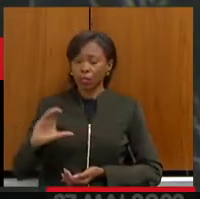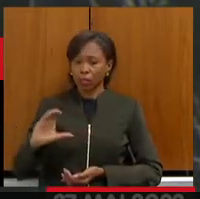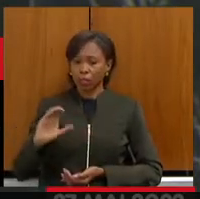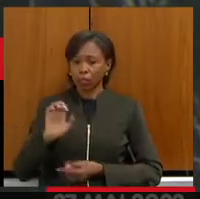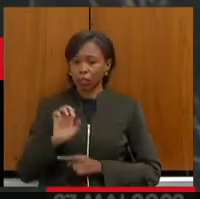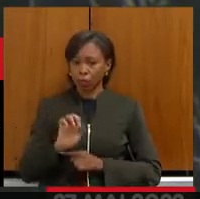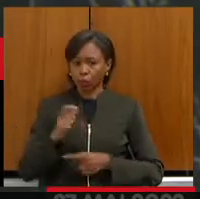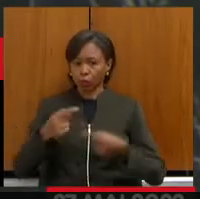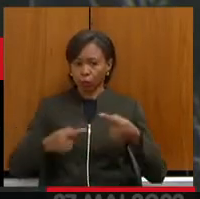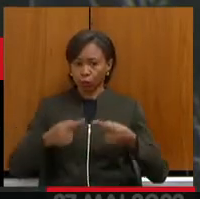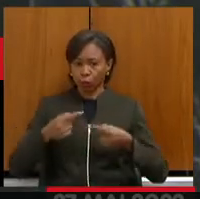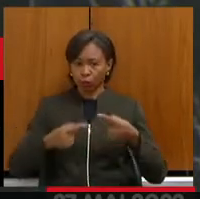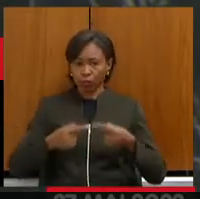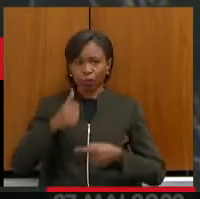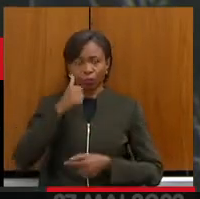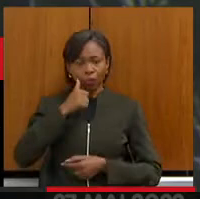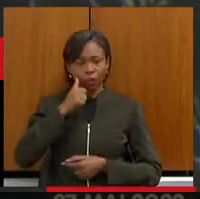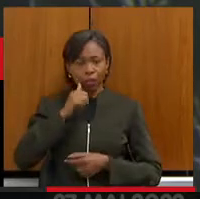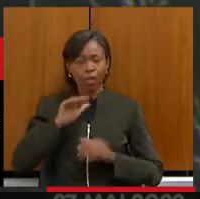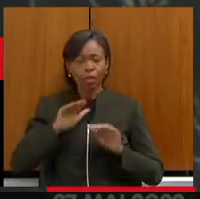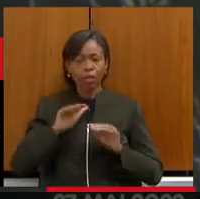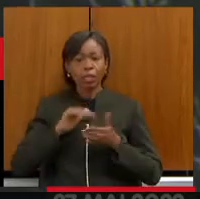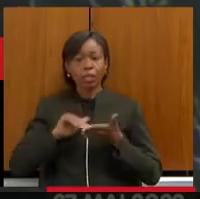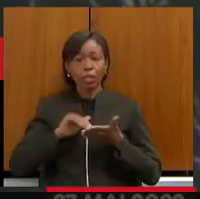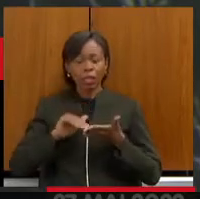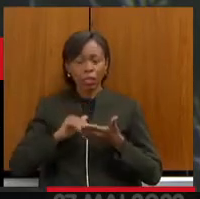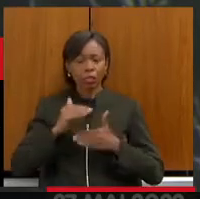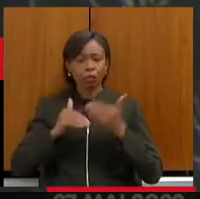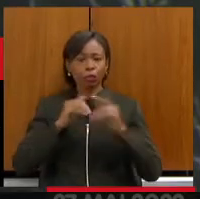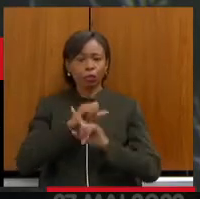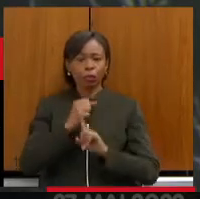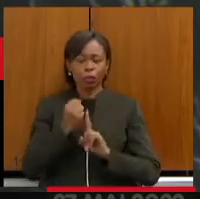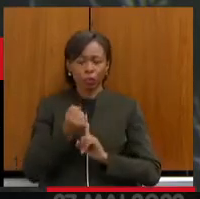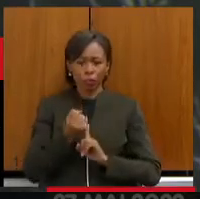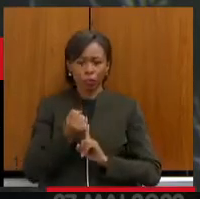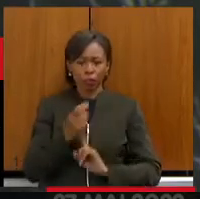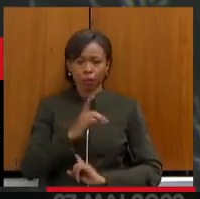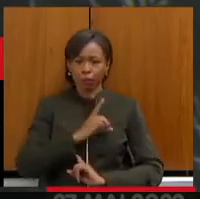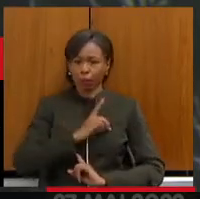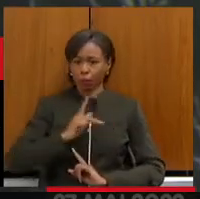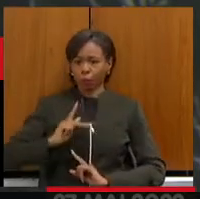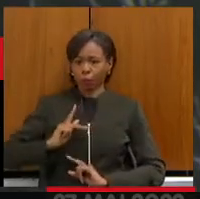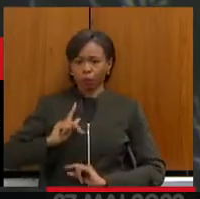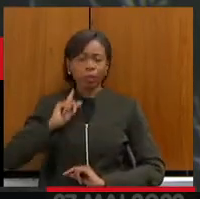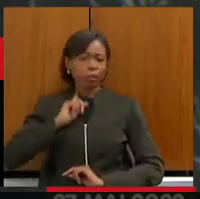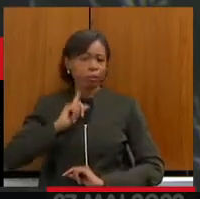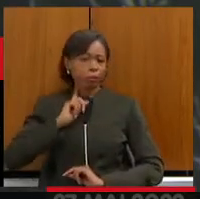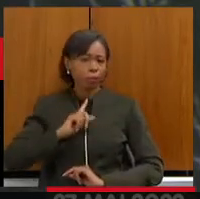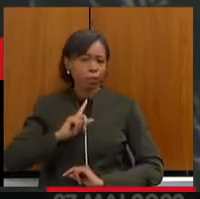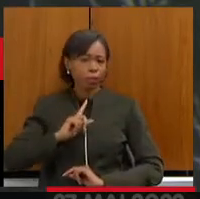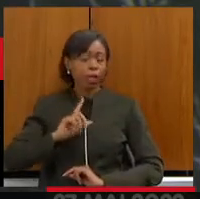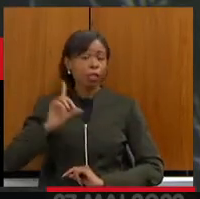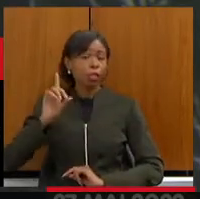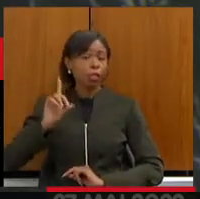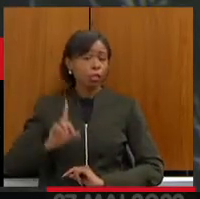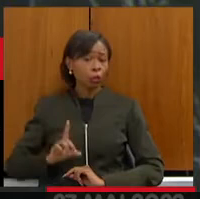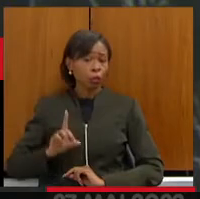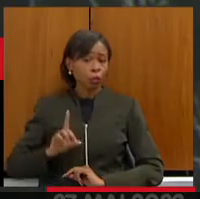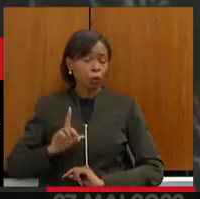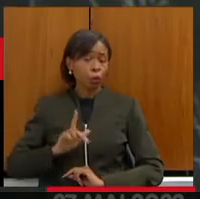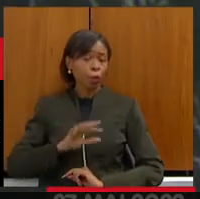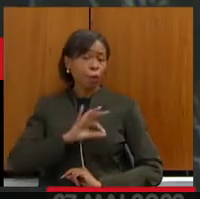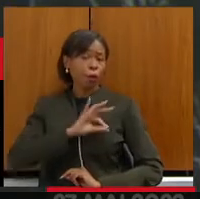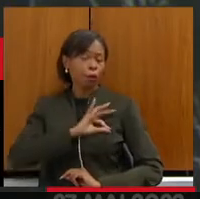para as mulheres da Secretaria de Estado de Desenvolvimento Social defensoria pública de Minas Gerais Diretoria de polícia